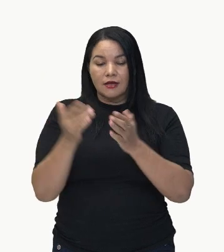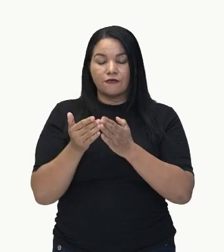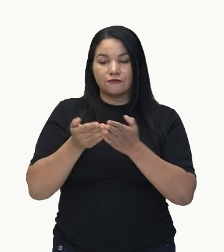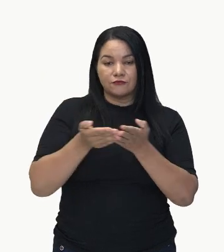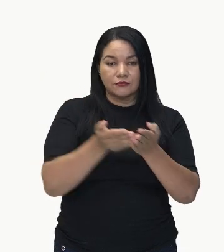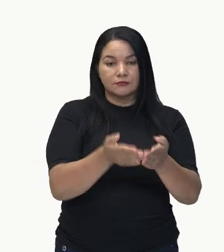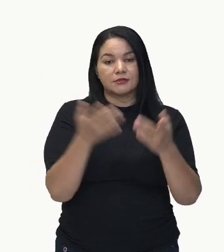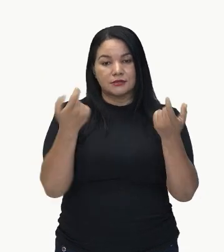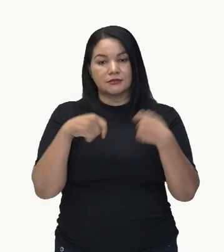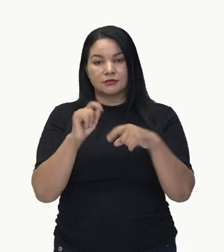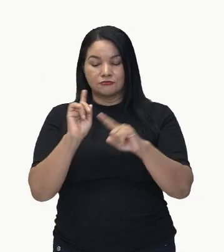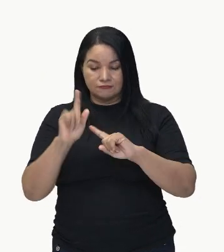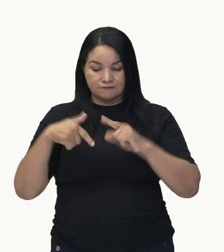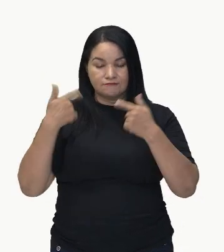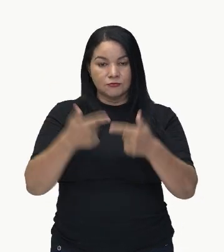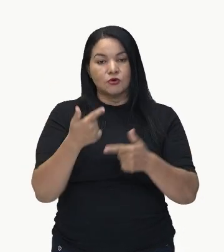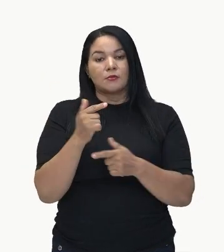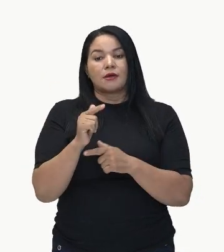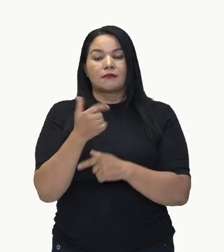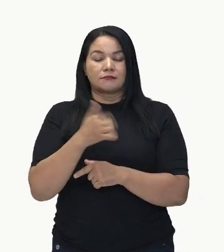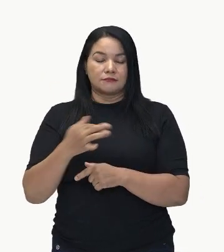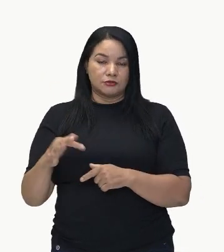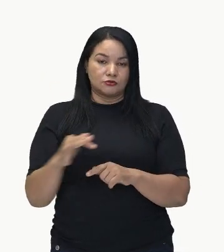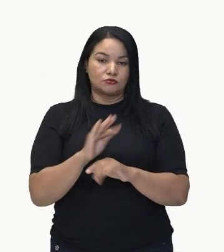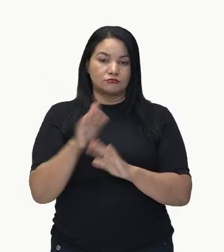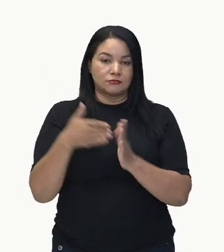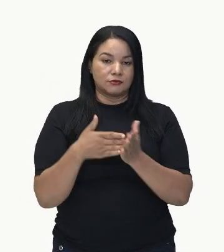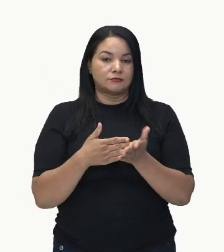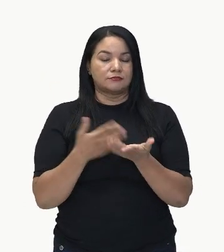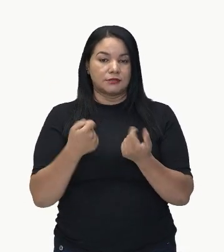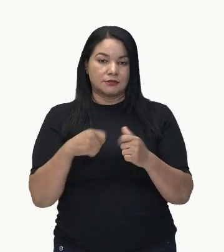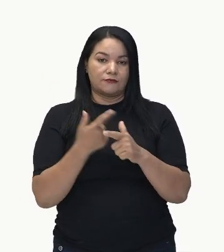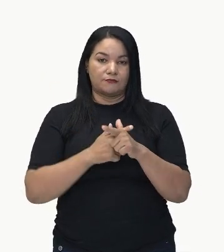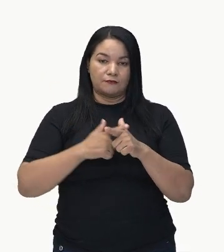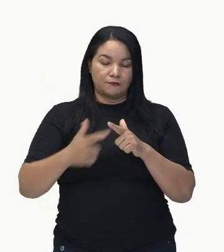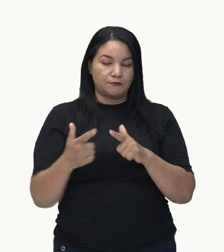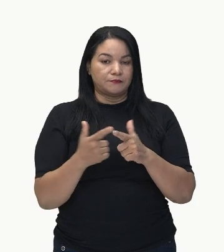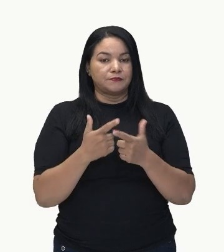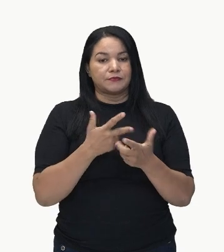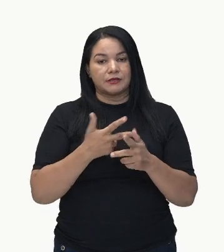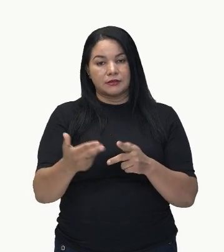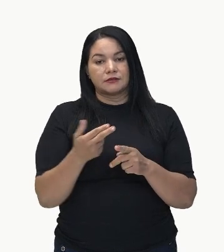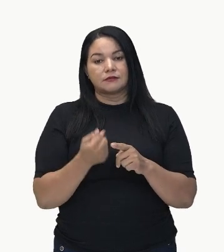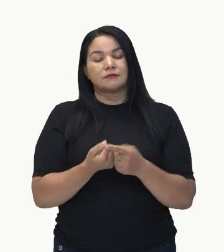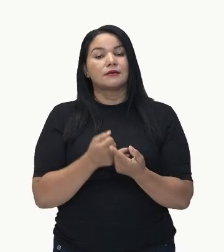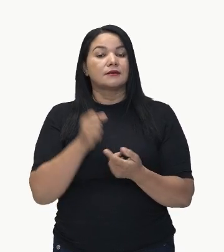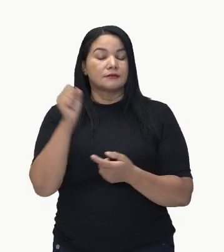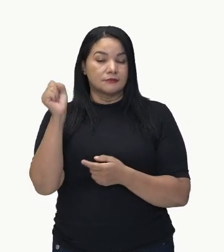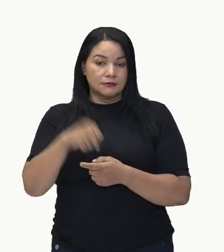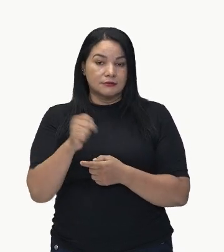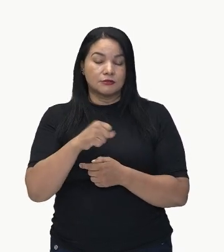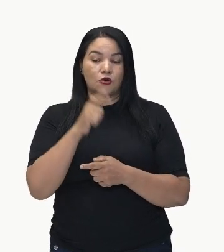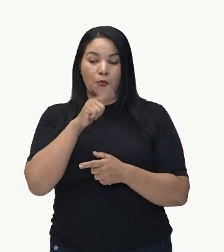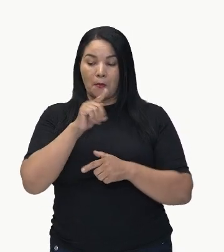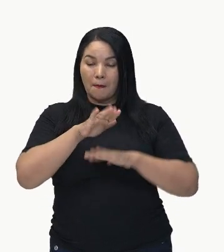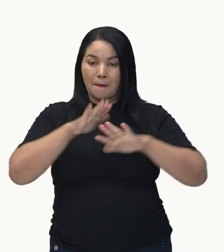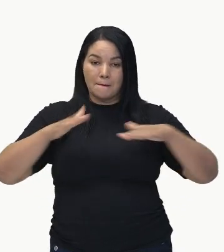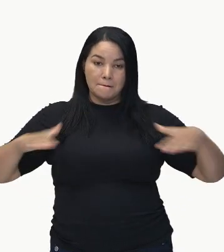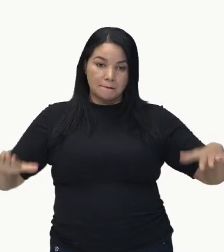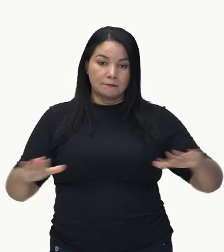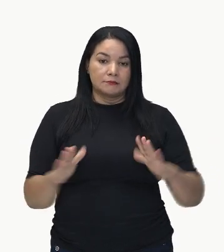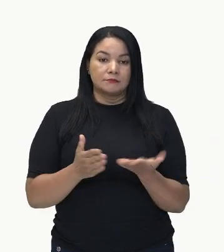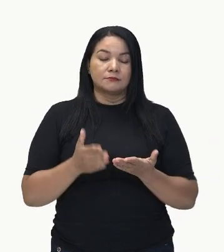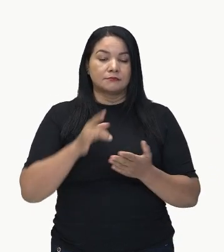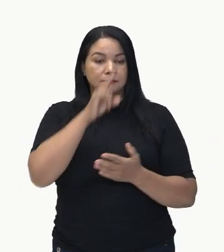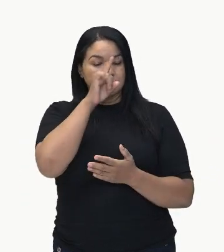tem que superar as dores. E finaliza dizendo que sim, o mar é perigoso, mas nele Deus espelhou